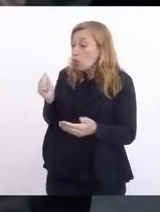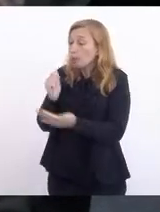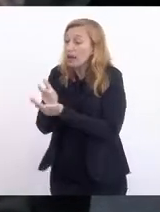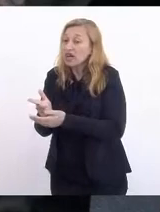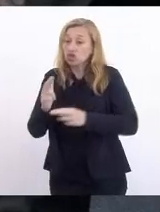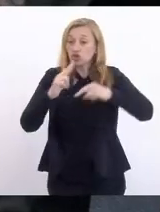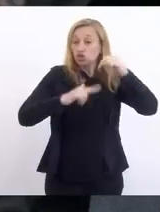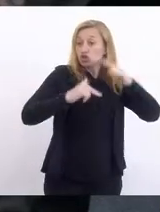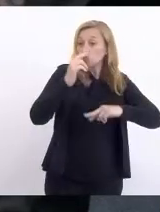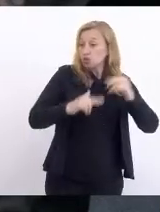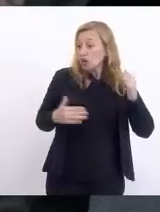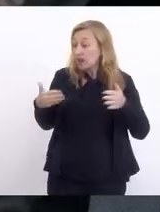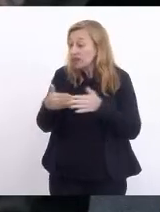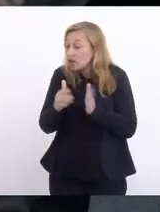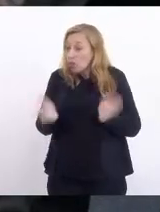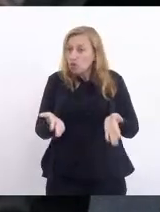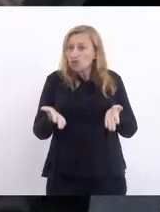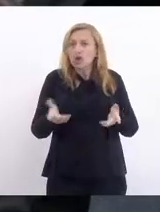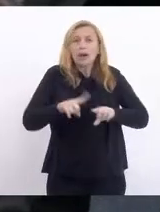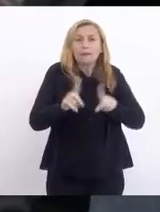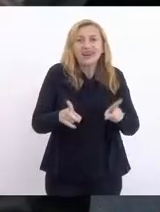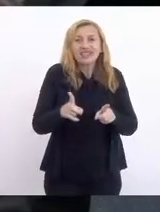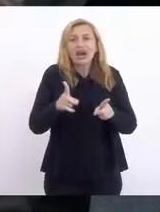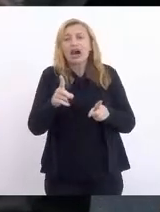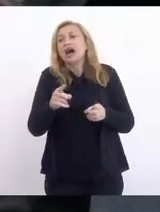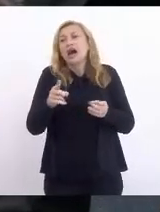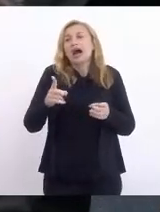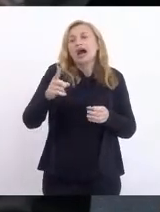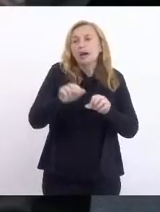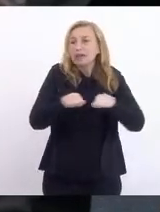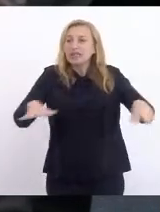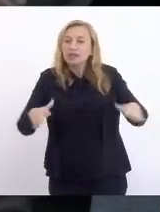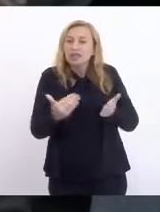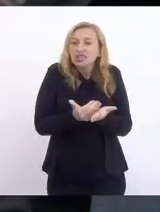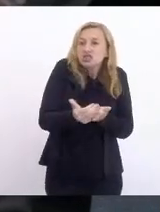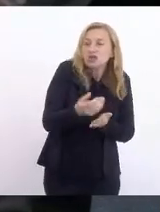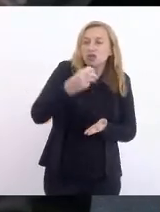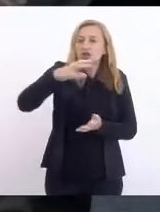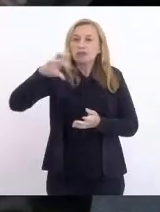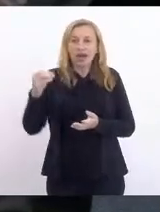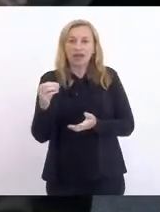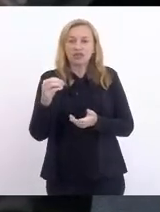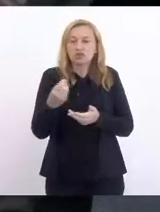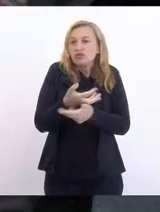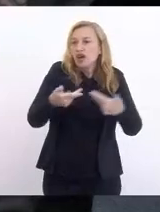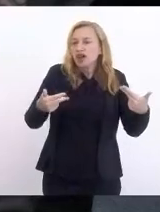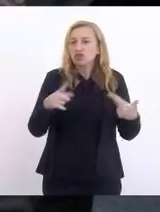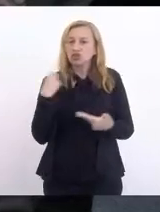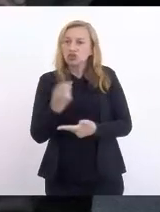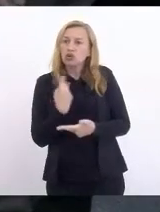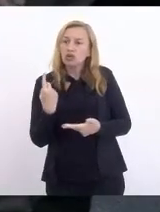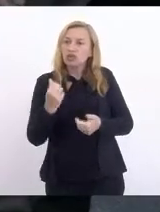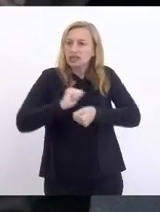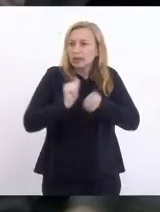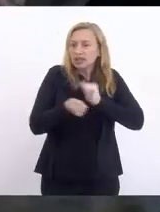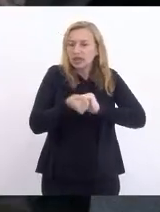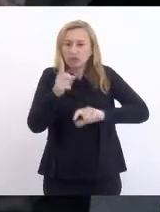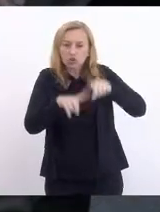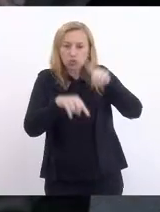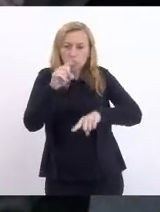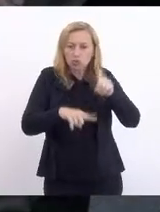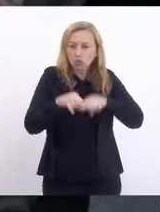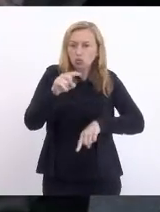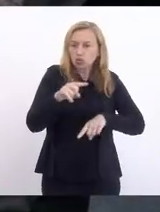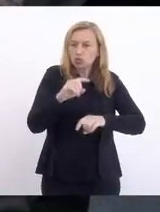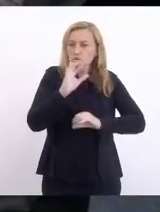poderia começou em março no passado muitos de nós aperfeiçoamos o nosso aparato tecnológico qualquer outra pandemia no ano passado